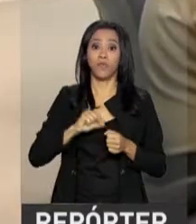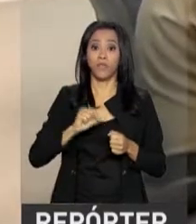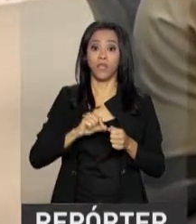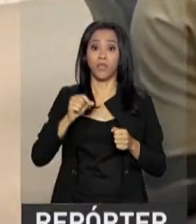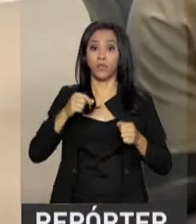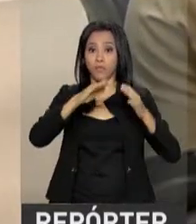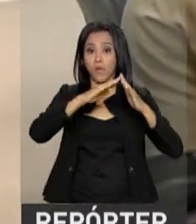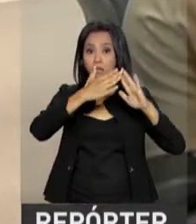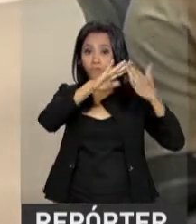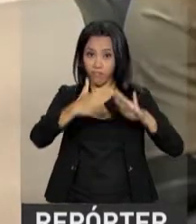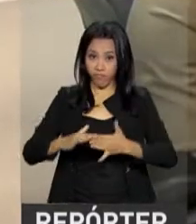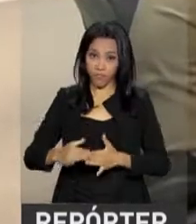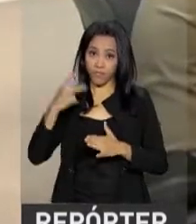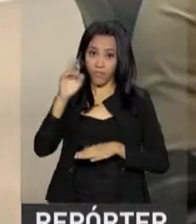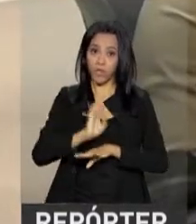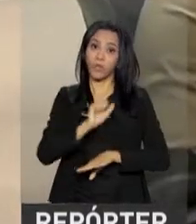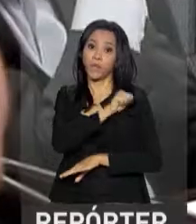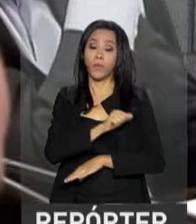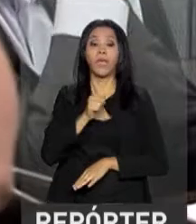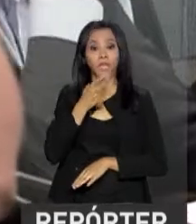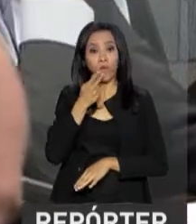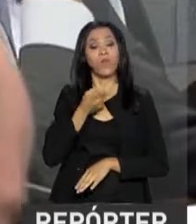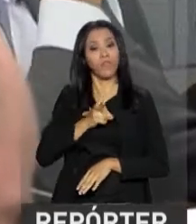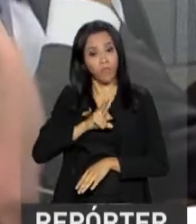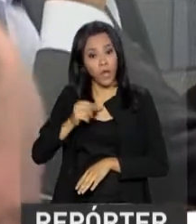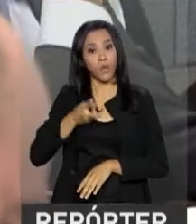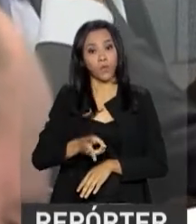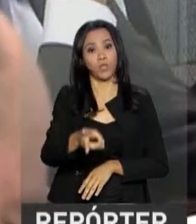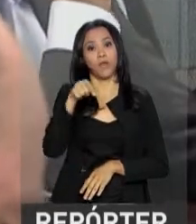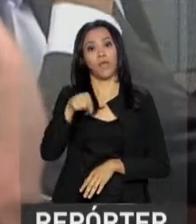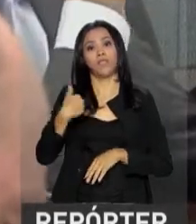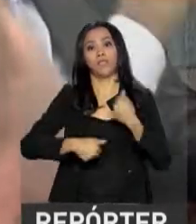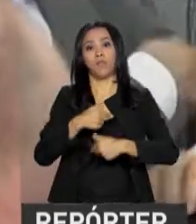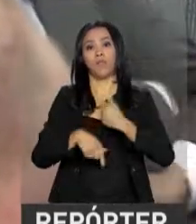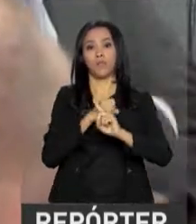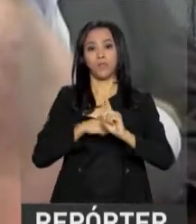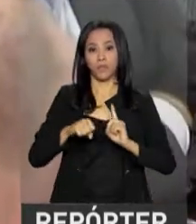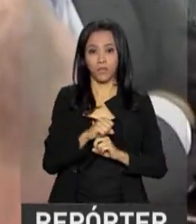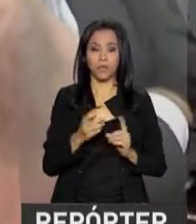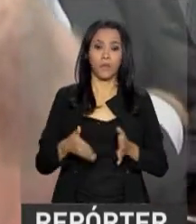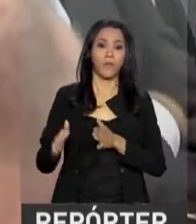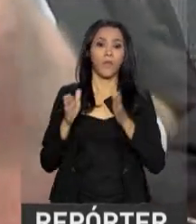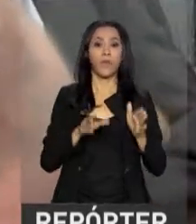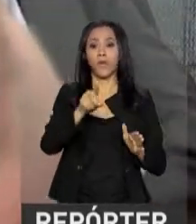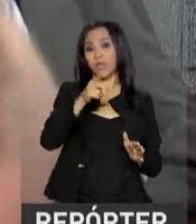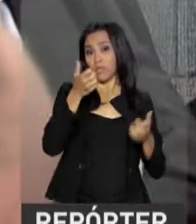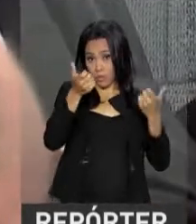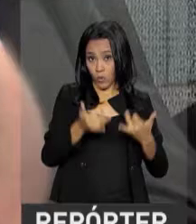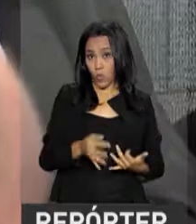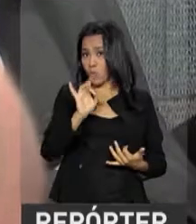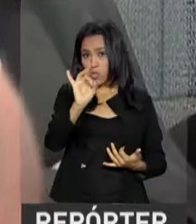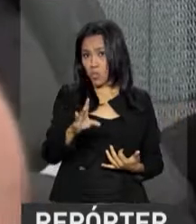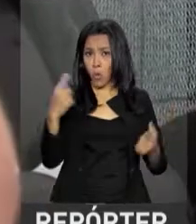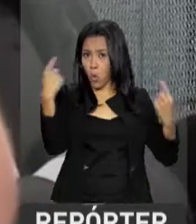e o presidente afirmou que isso vai continuar durante a intervenção é ele lembrou que não basta combater a criminalidade